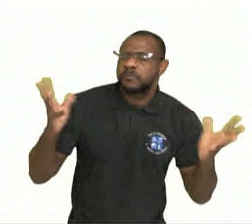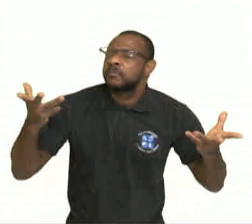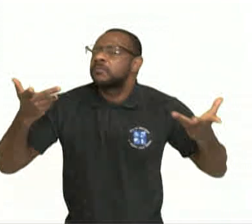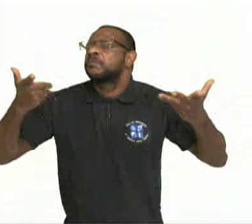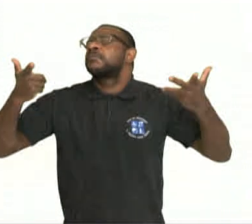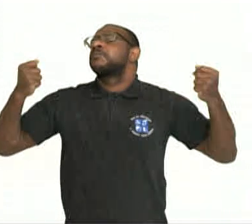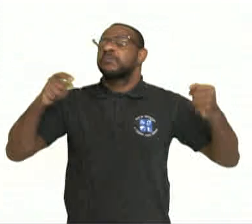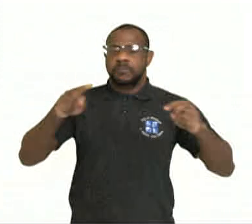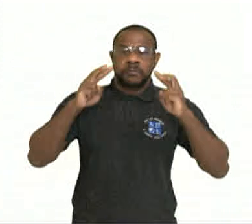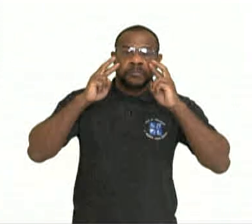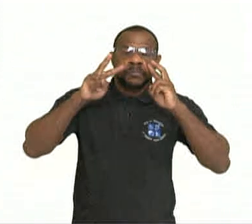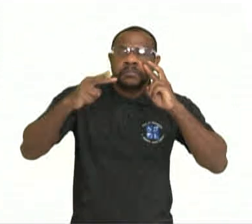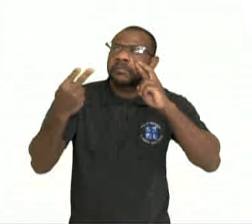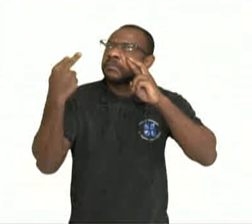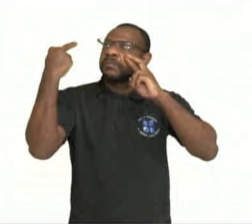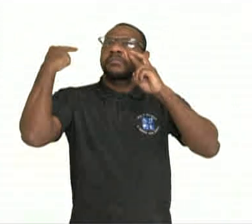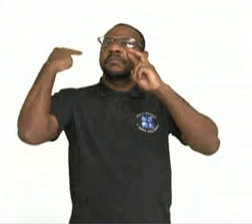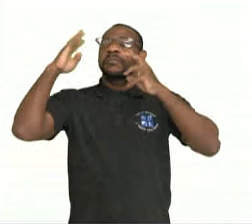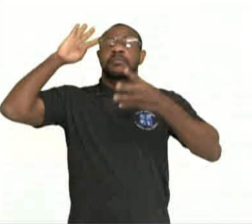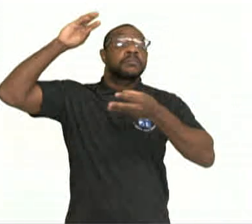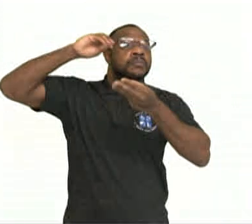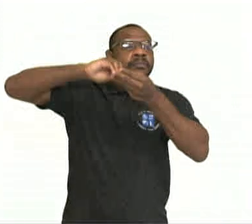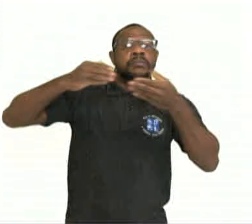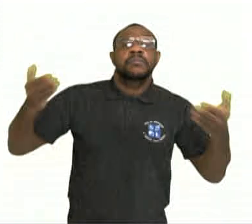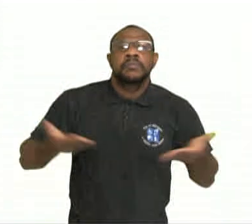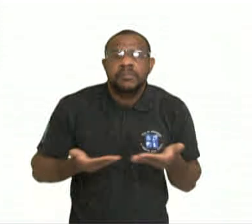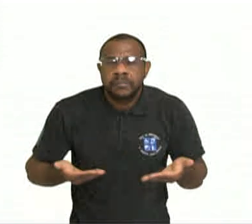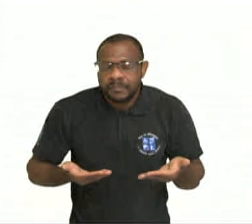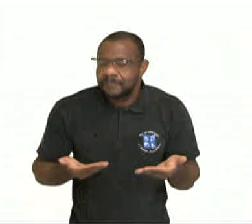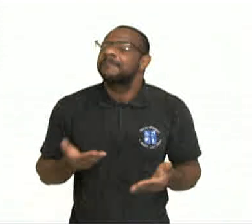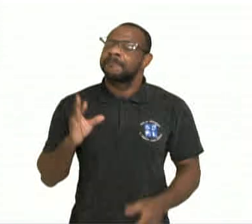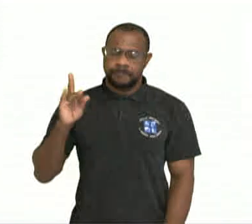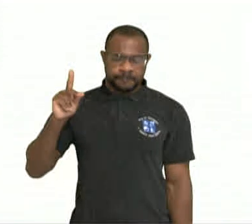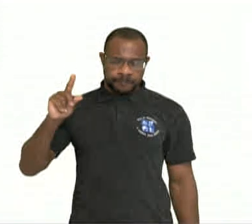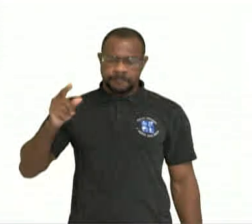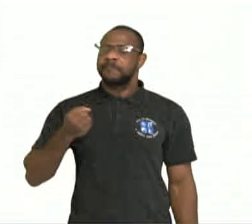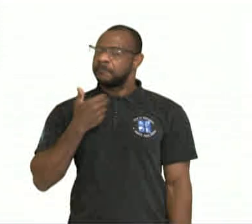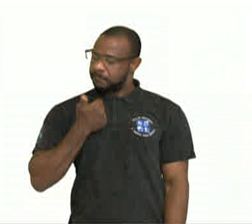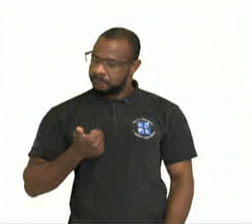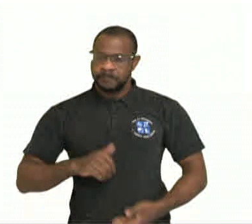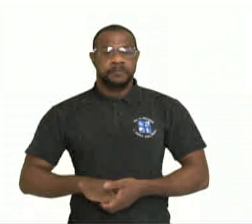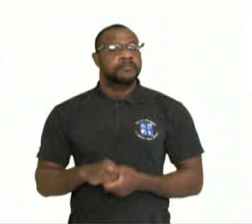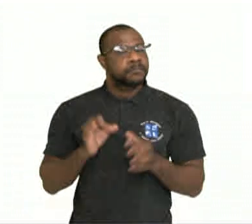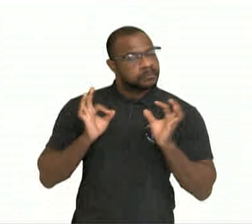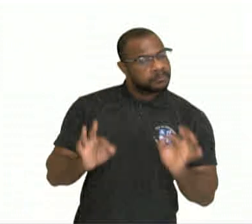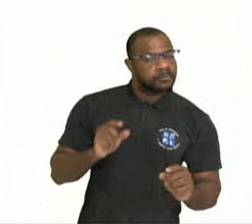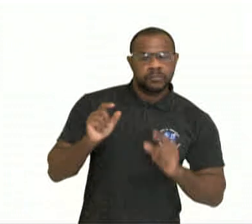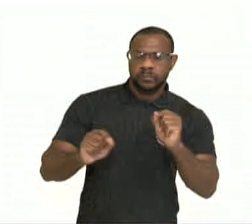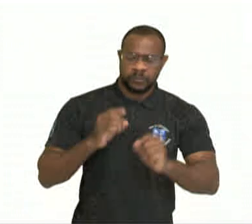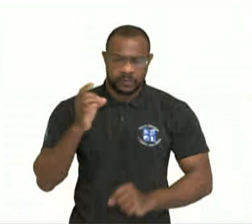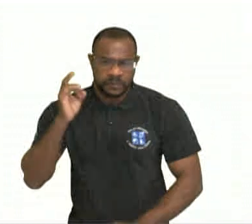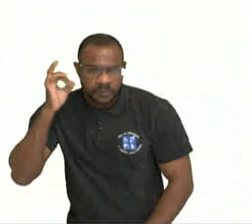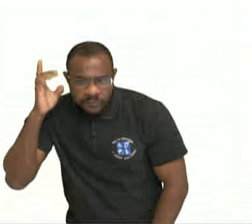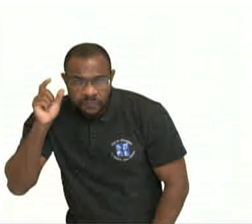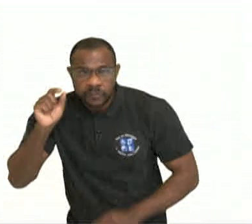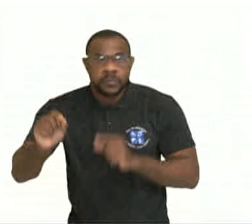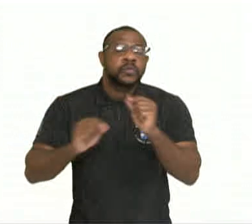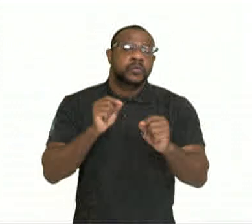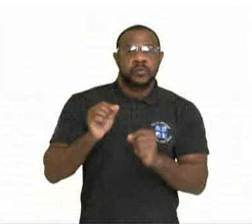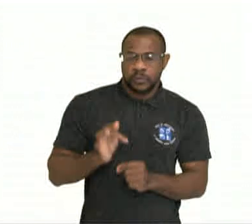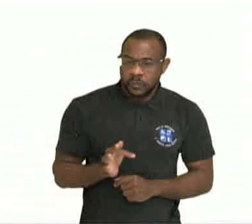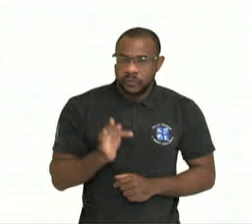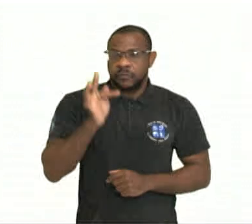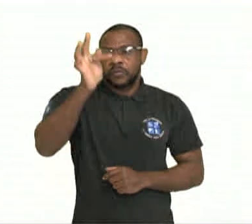que te farão olhar para trás e compreender que tudo isto valeu a pena. É certo que não é nada fácil alimentar o